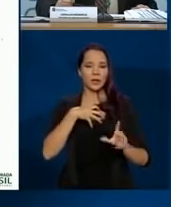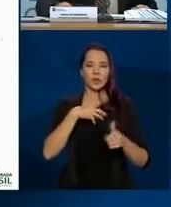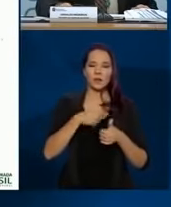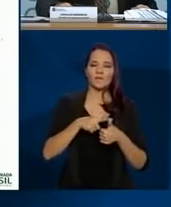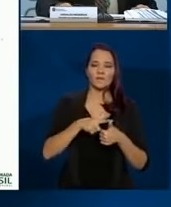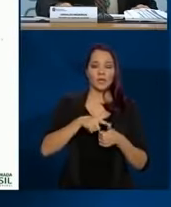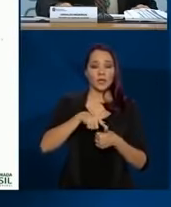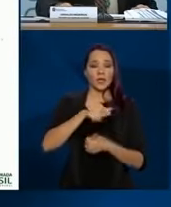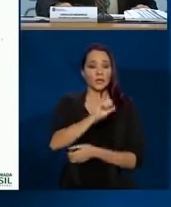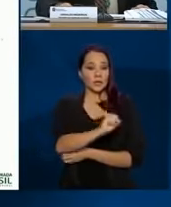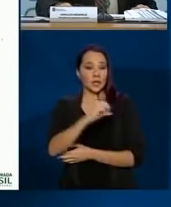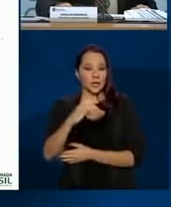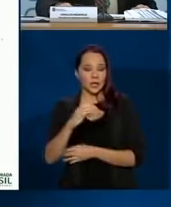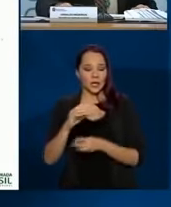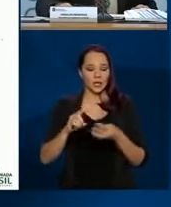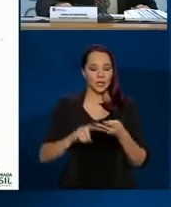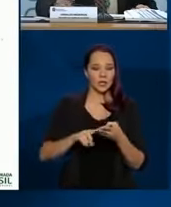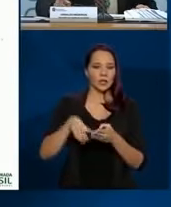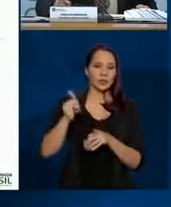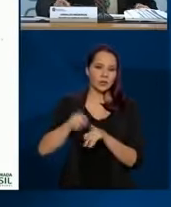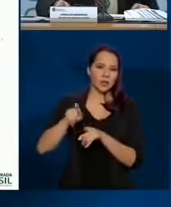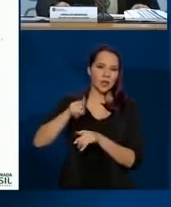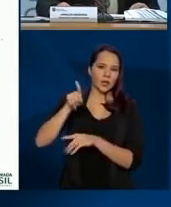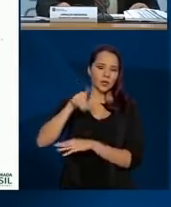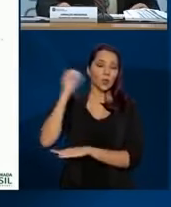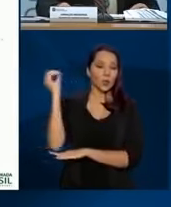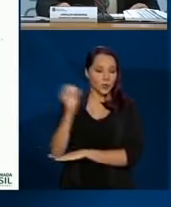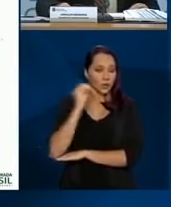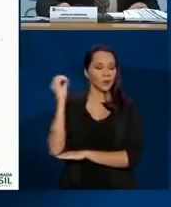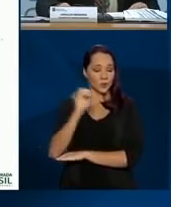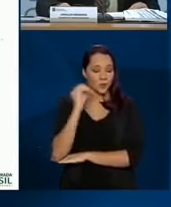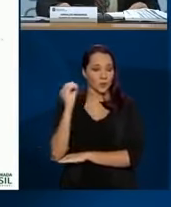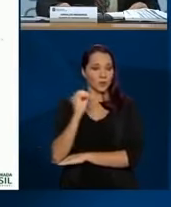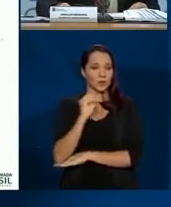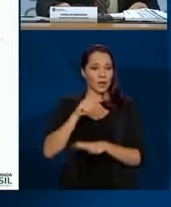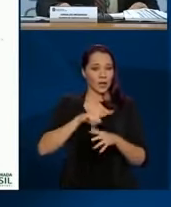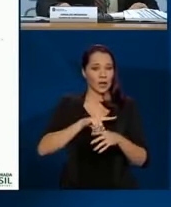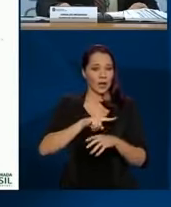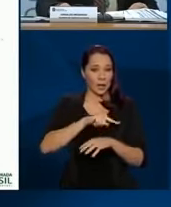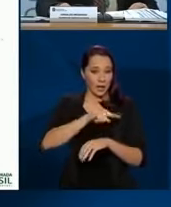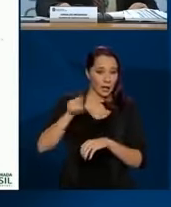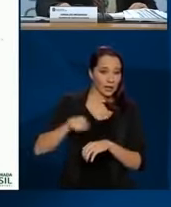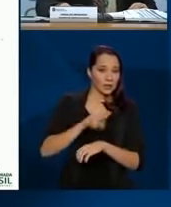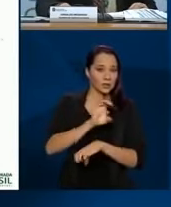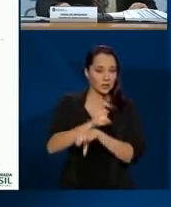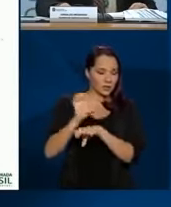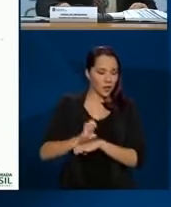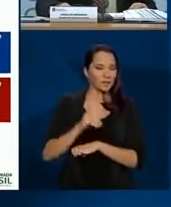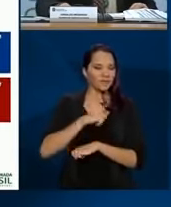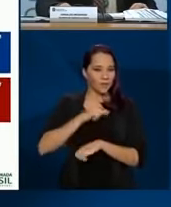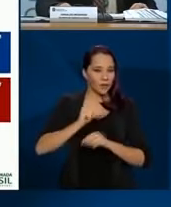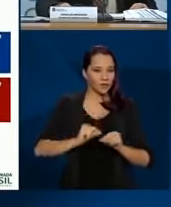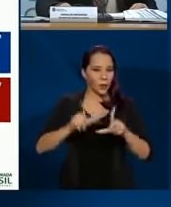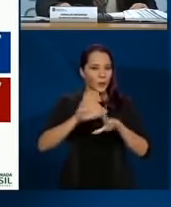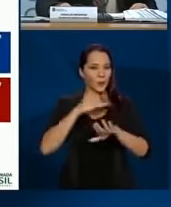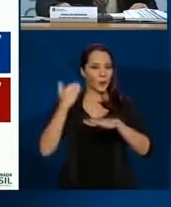Santa Catarina e no sul do país, e no Rio Grande do Sul, né, especificamente. Próximo.